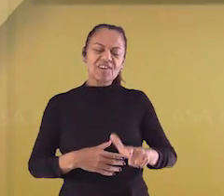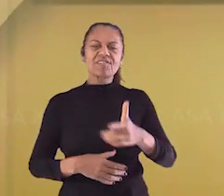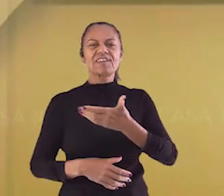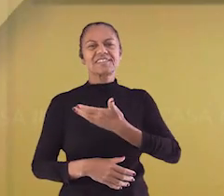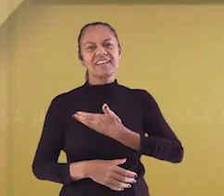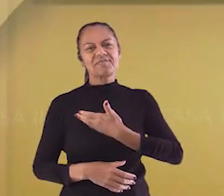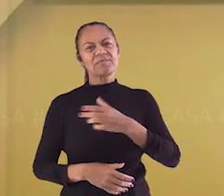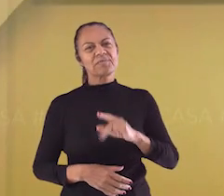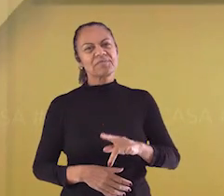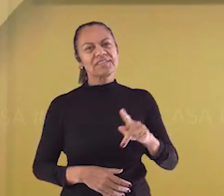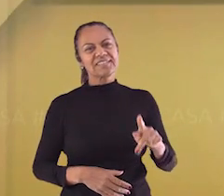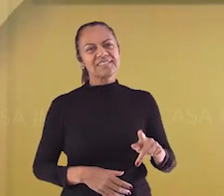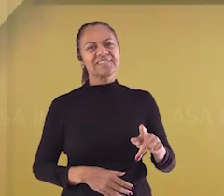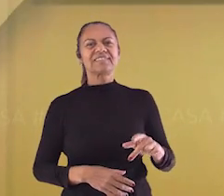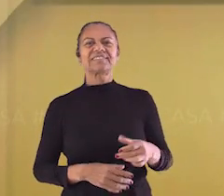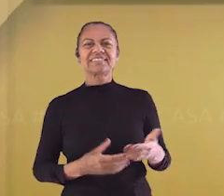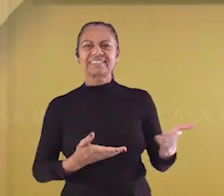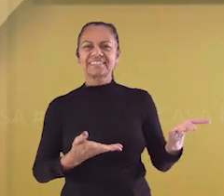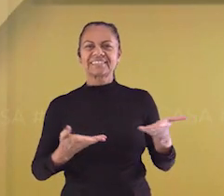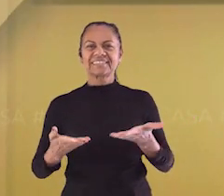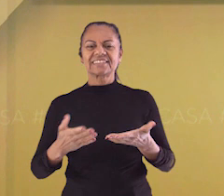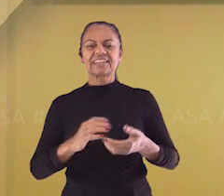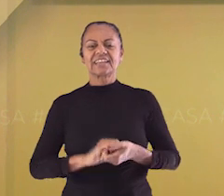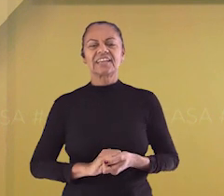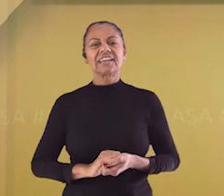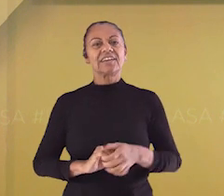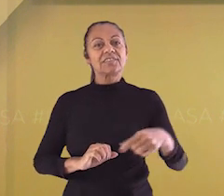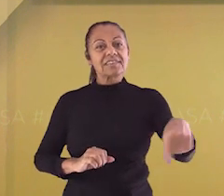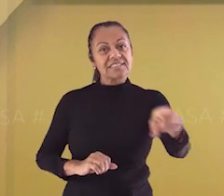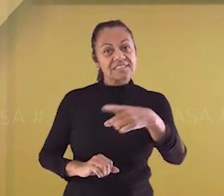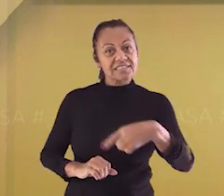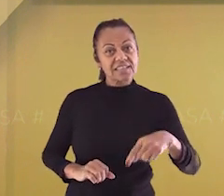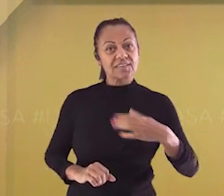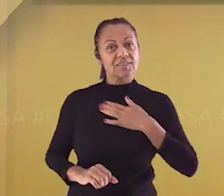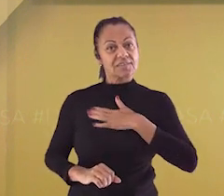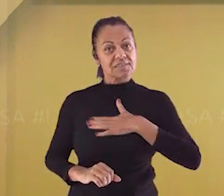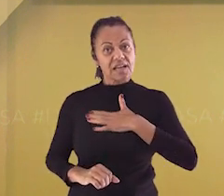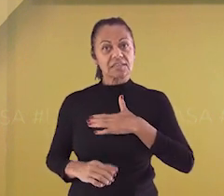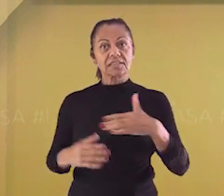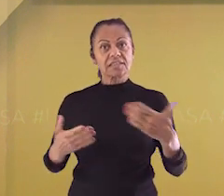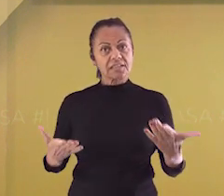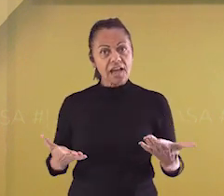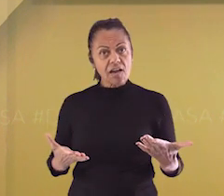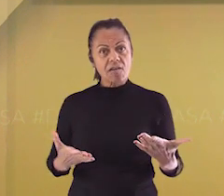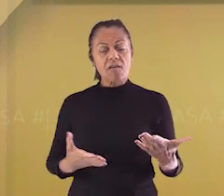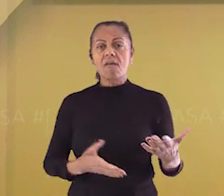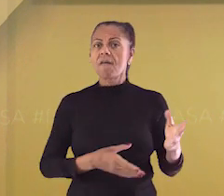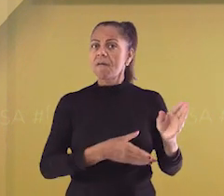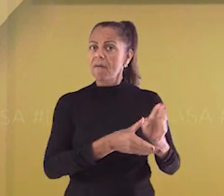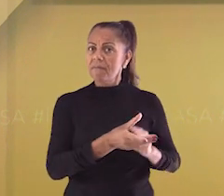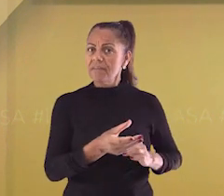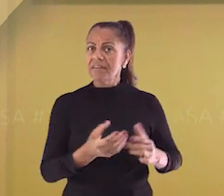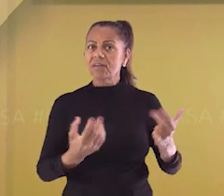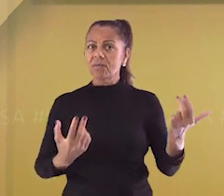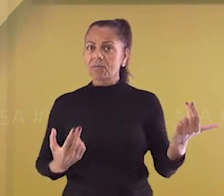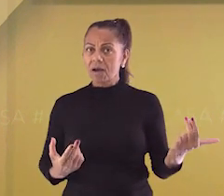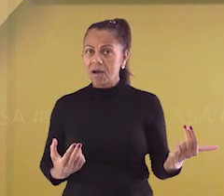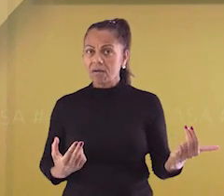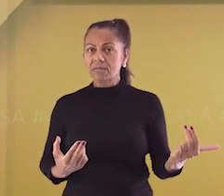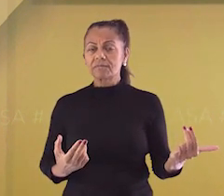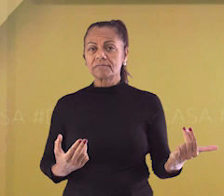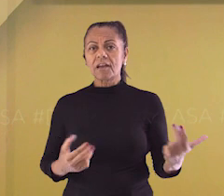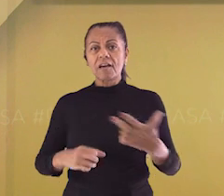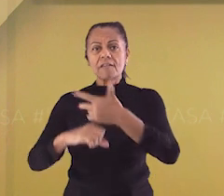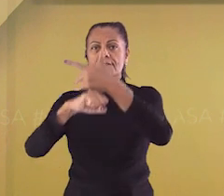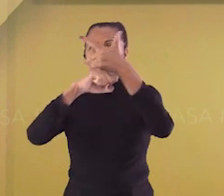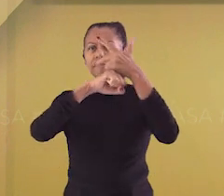Gostaria de agradecer novamente a participação do nosso colega Stefano. E aí, vocês gostaram? Façam essa prática,